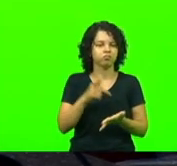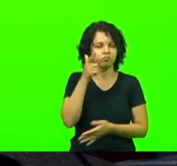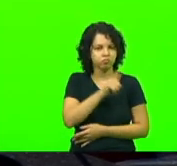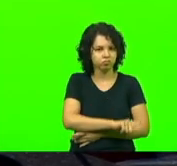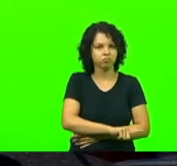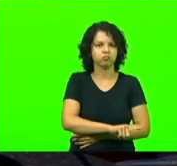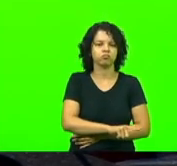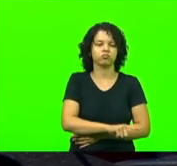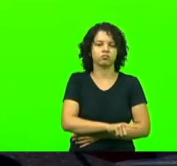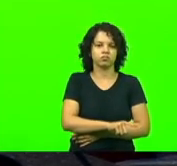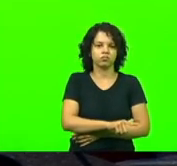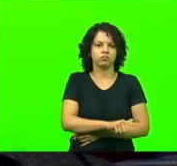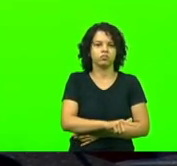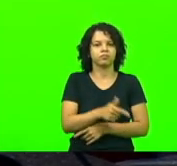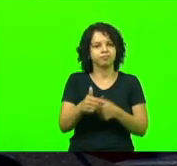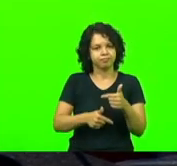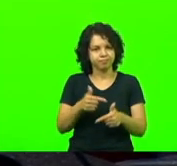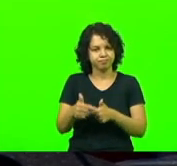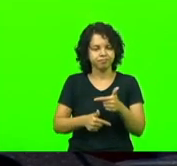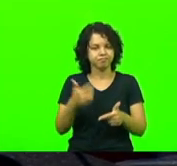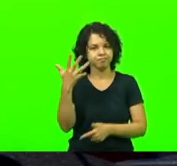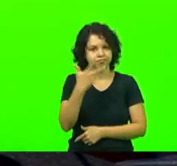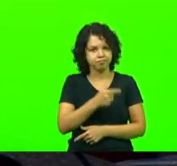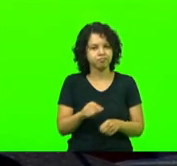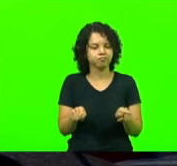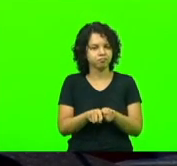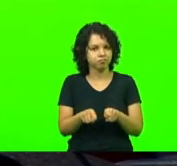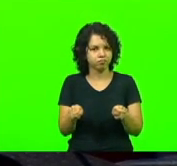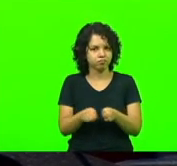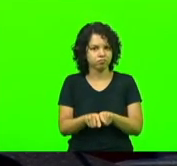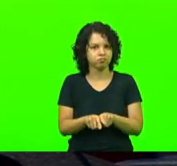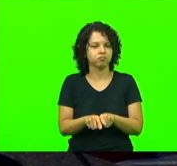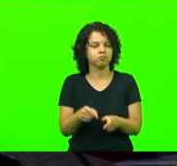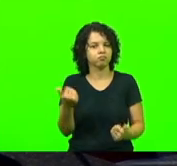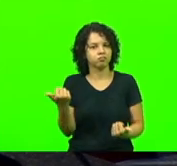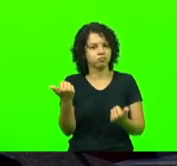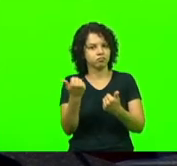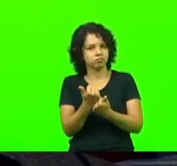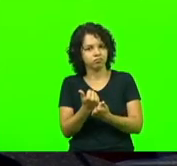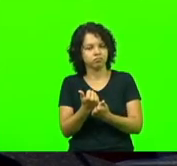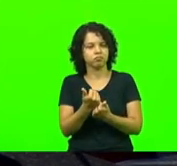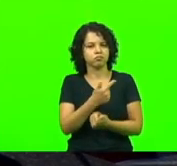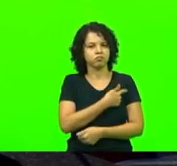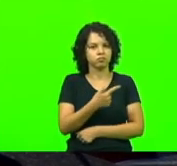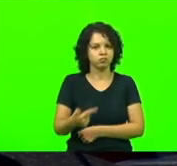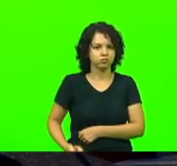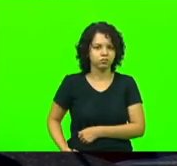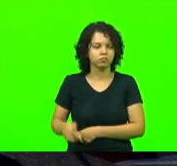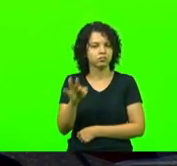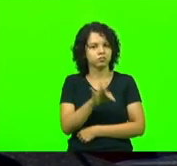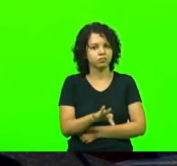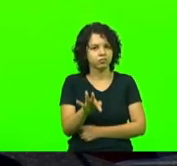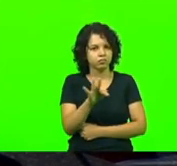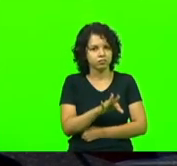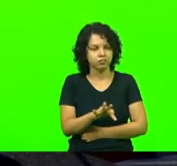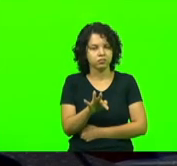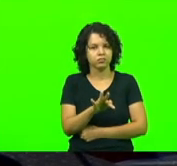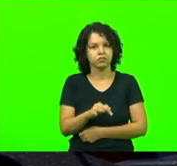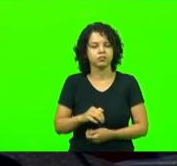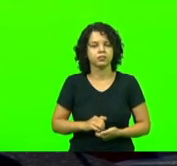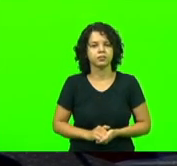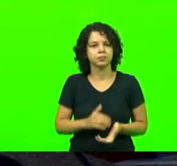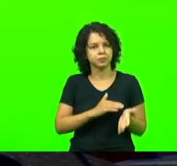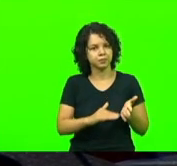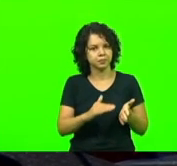conseguiram fazer um trabalho muito bonito. E também tivemos o apoio imediato do governo federal, da